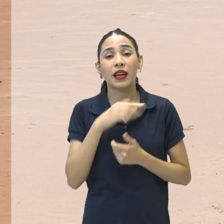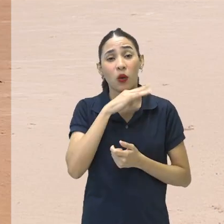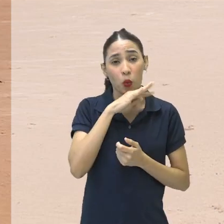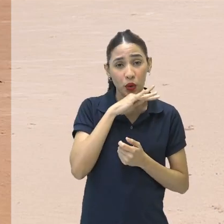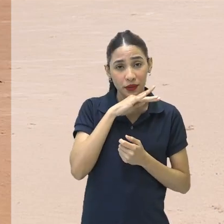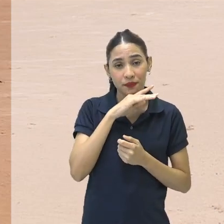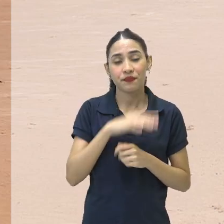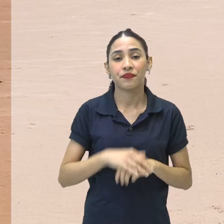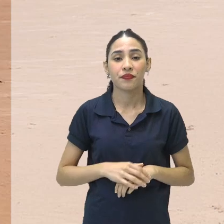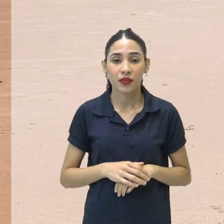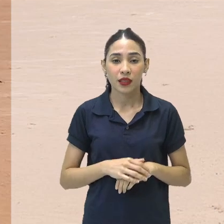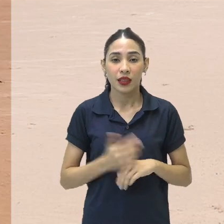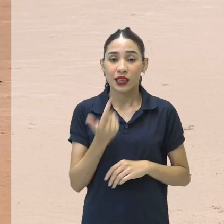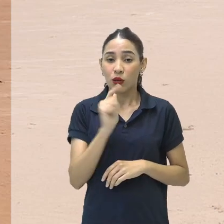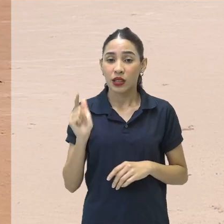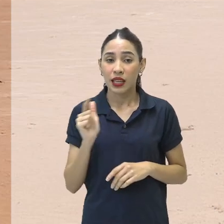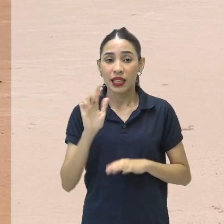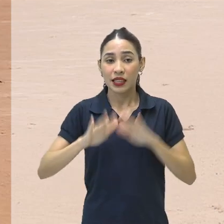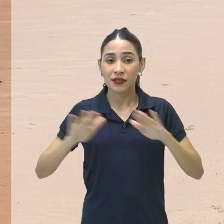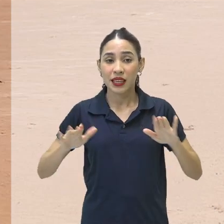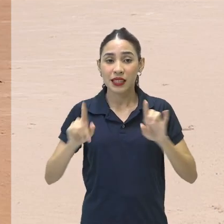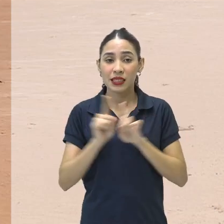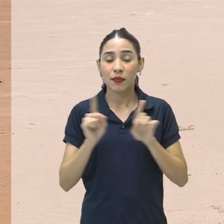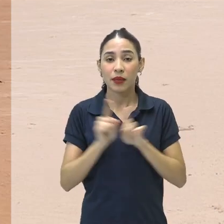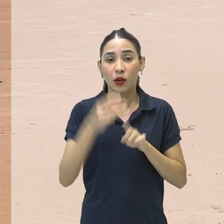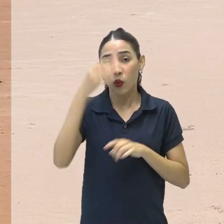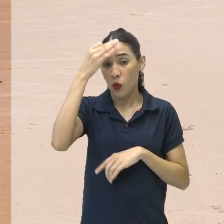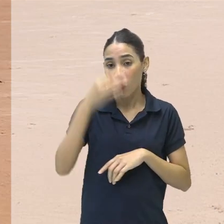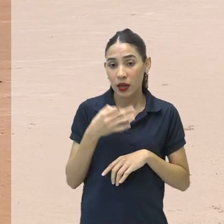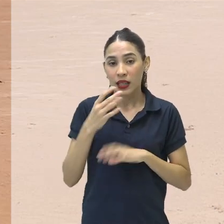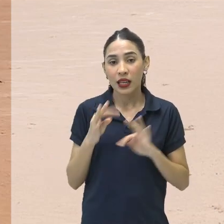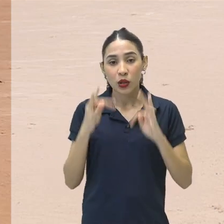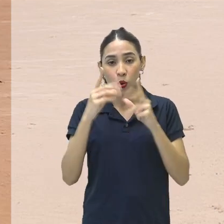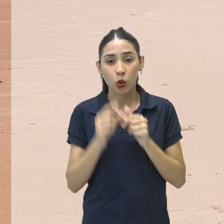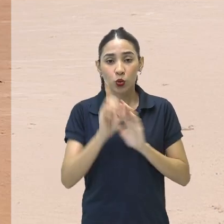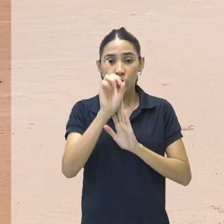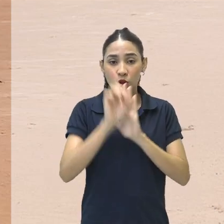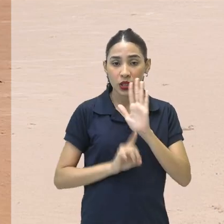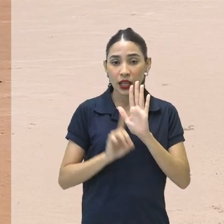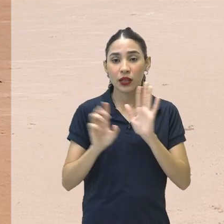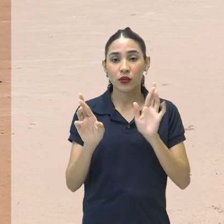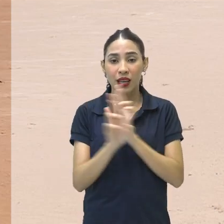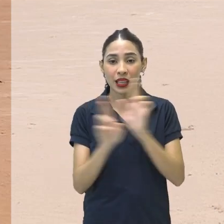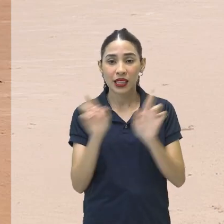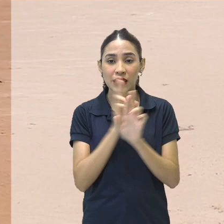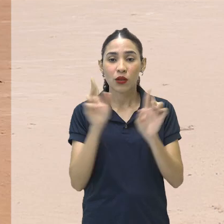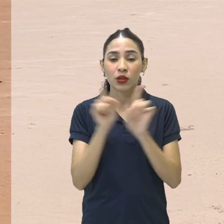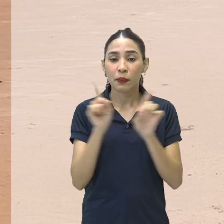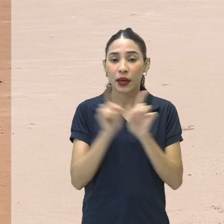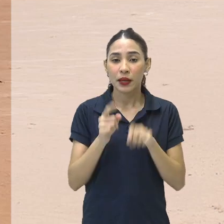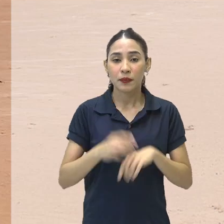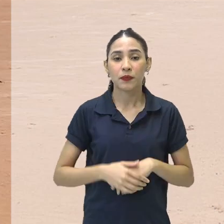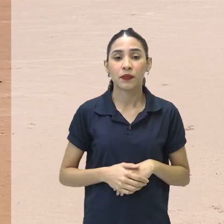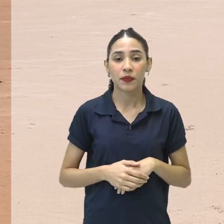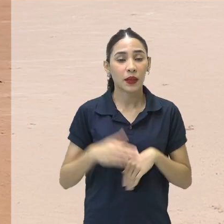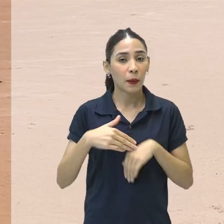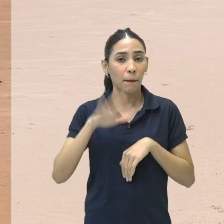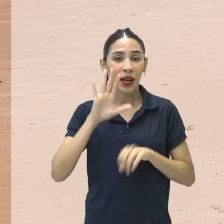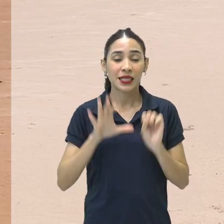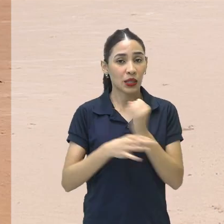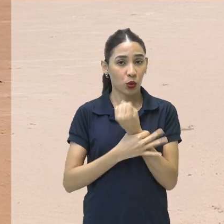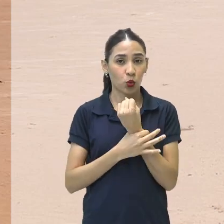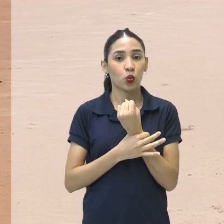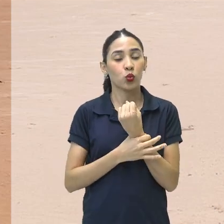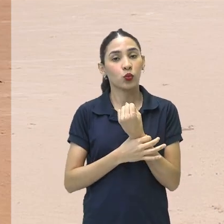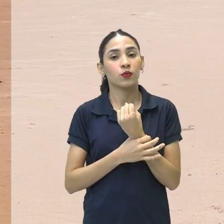né? Muitas delas sem compreender todos aqueles direitos em relação a um trabalho mais